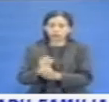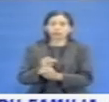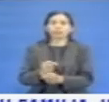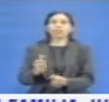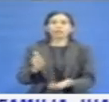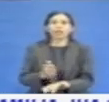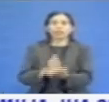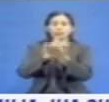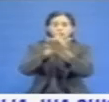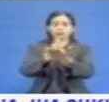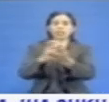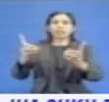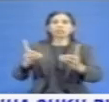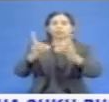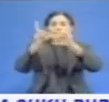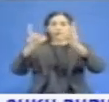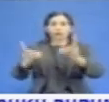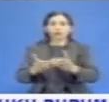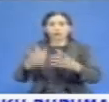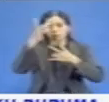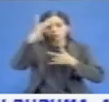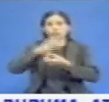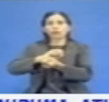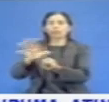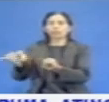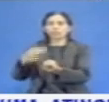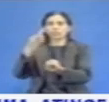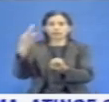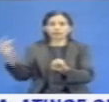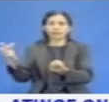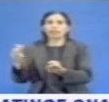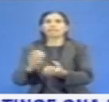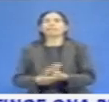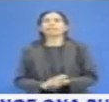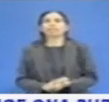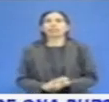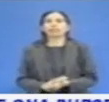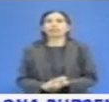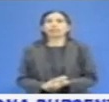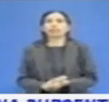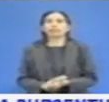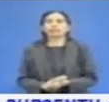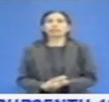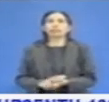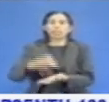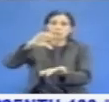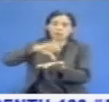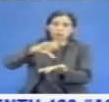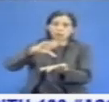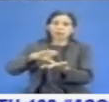soro Covid-19 e Afeganistão, Bangladesh, Laos, Myanmar, no Nepal